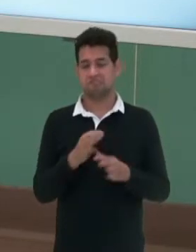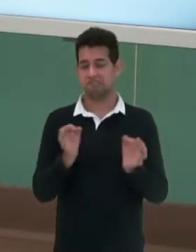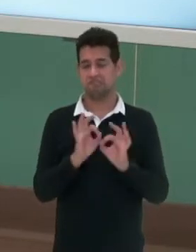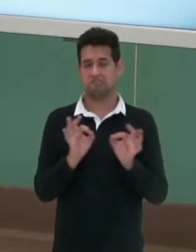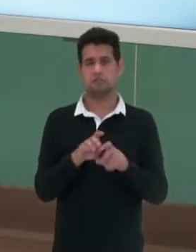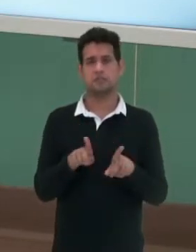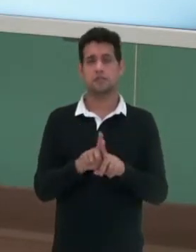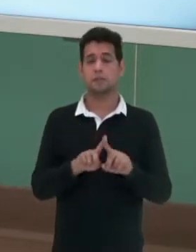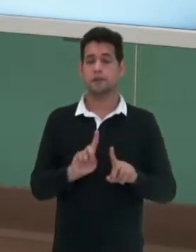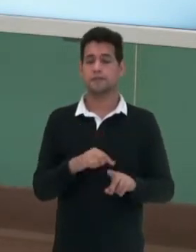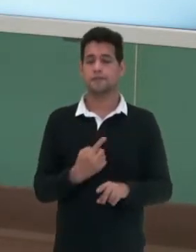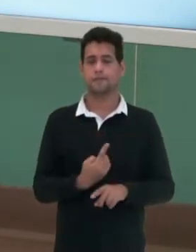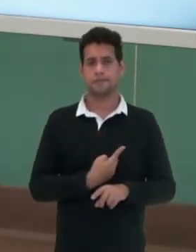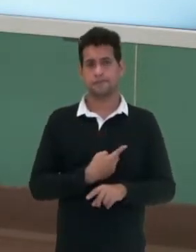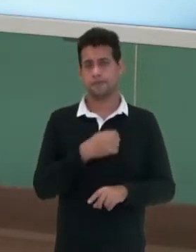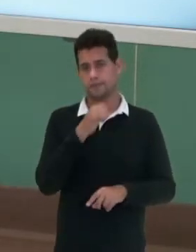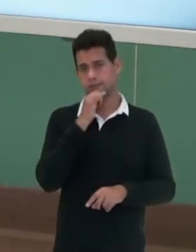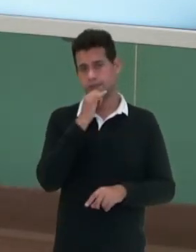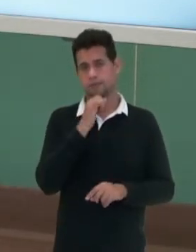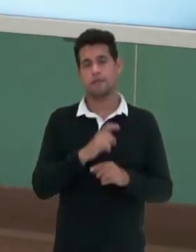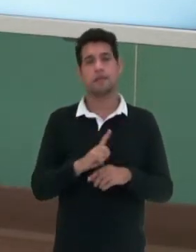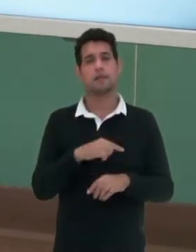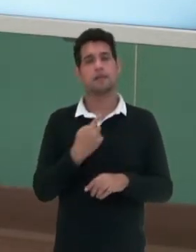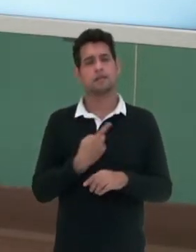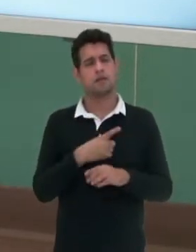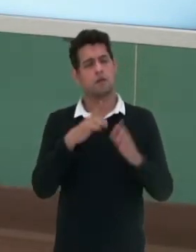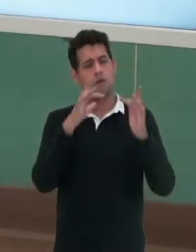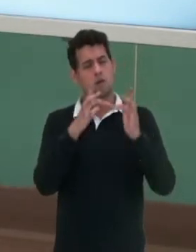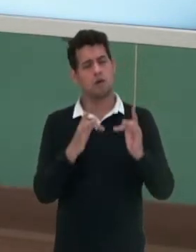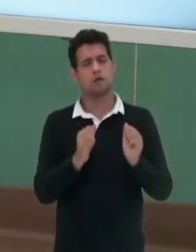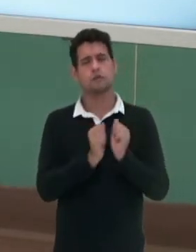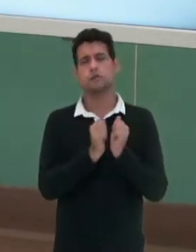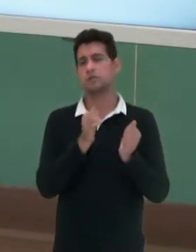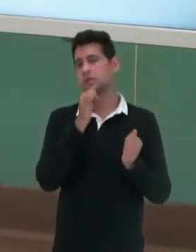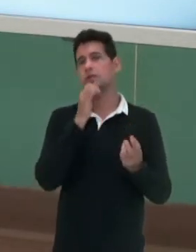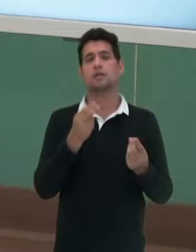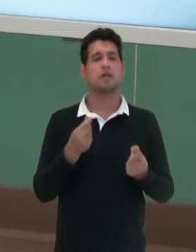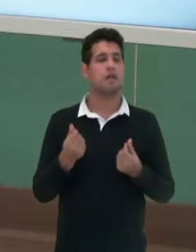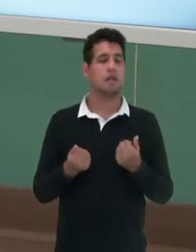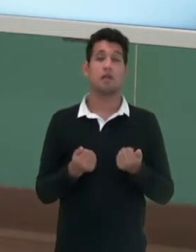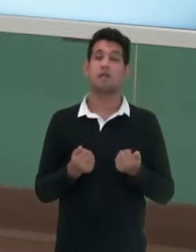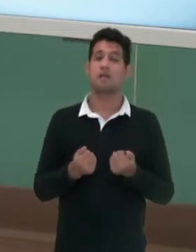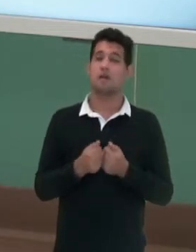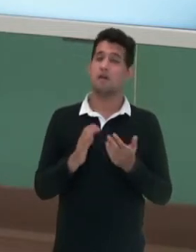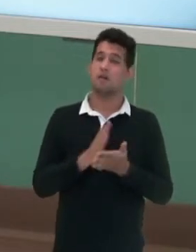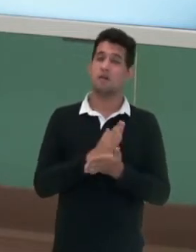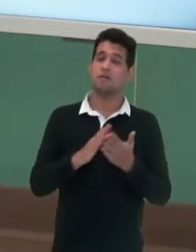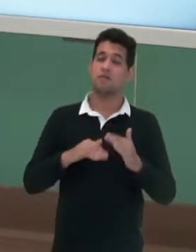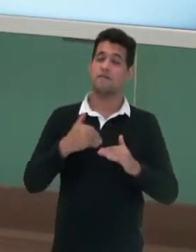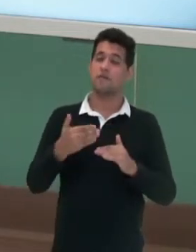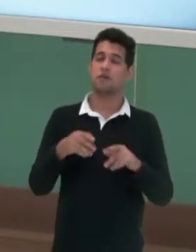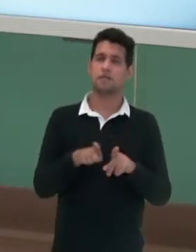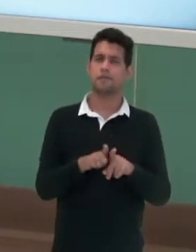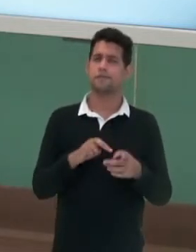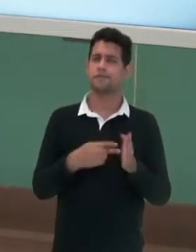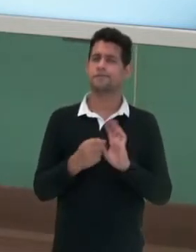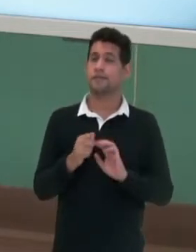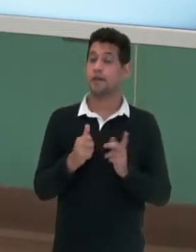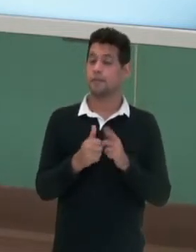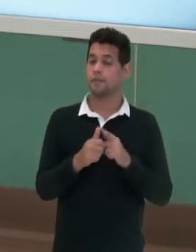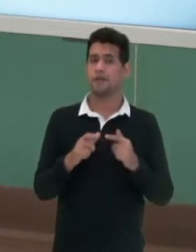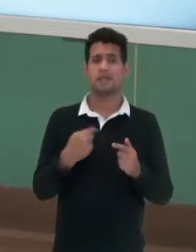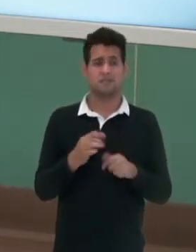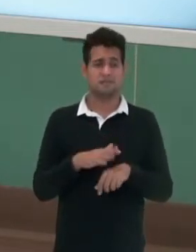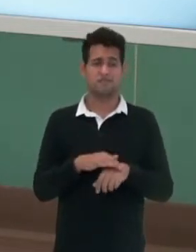Então, quando a gente entra em contato com um agente externo, a primeira vez a gente